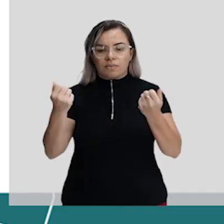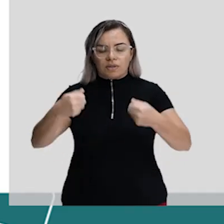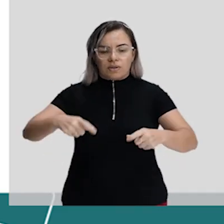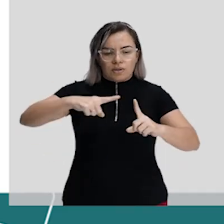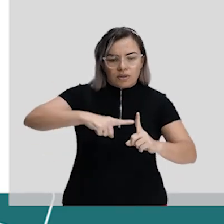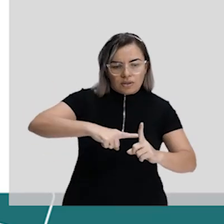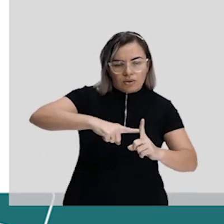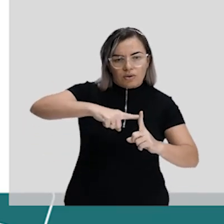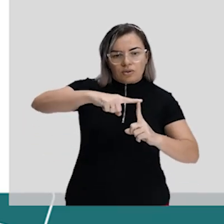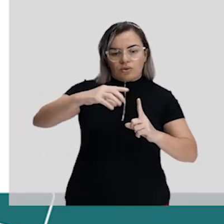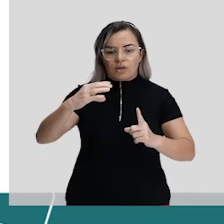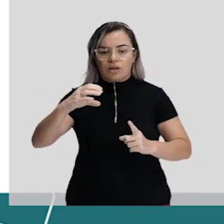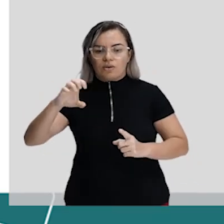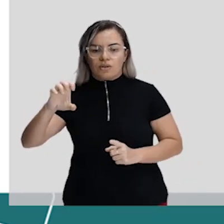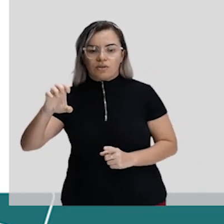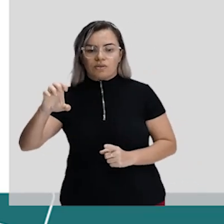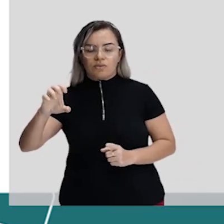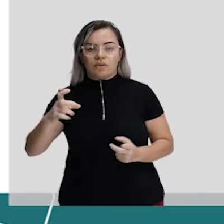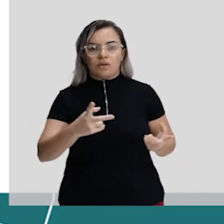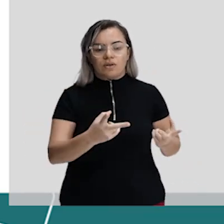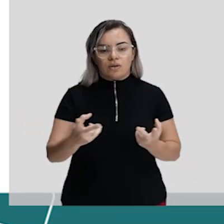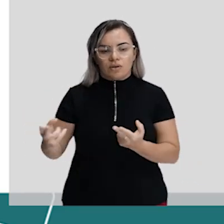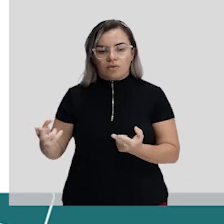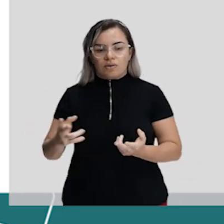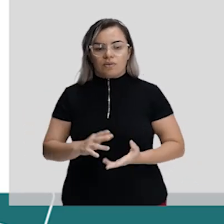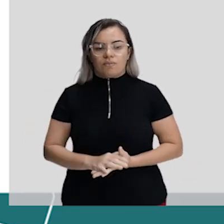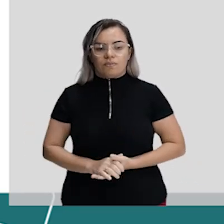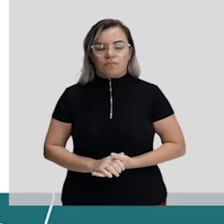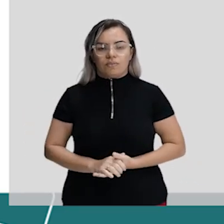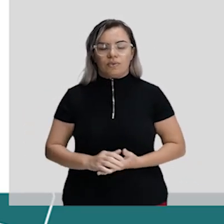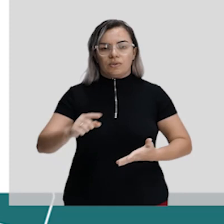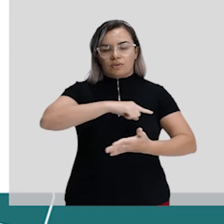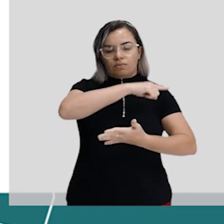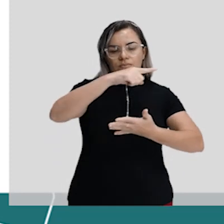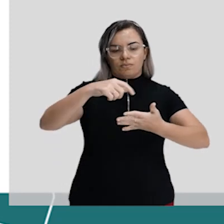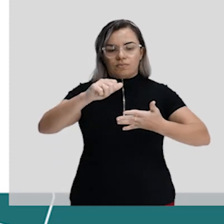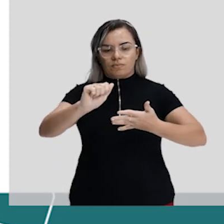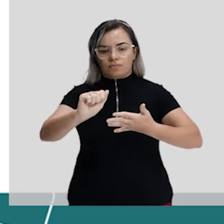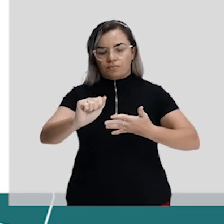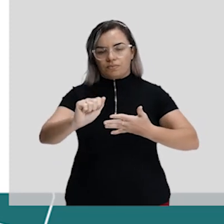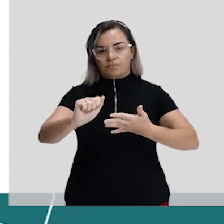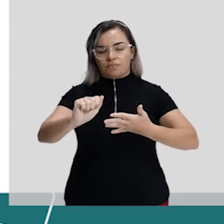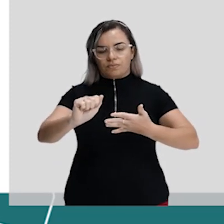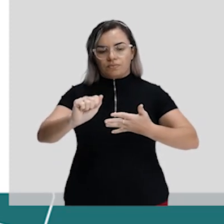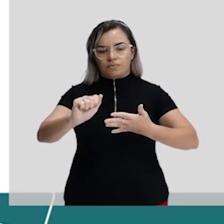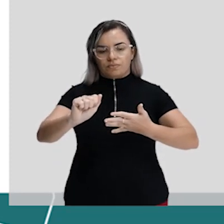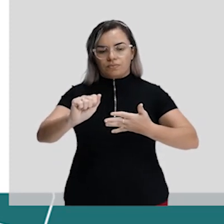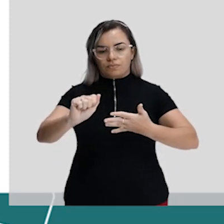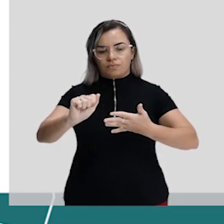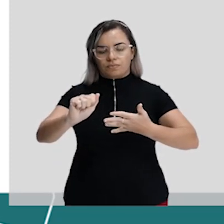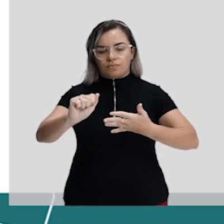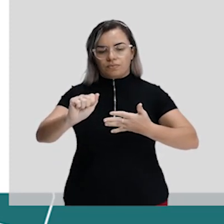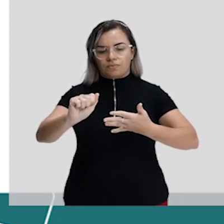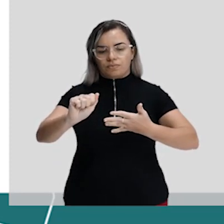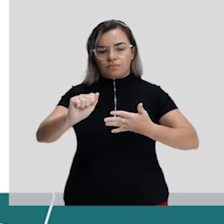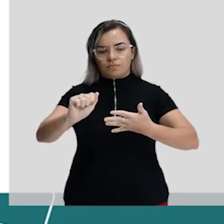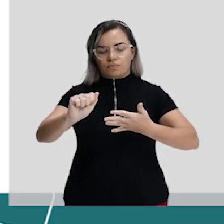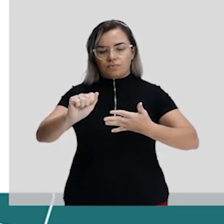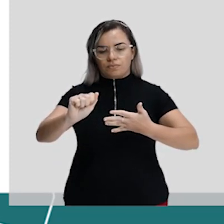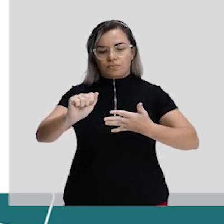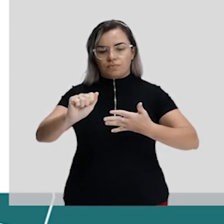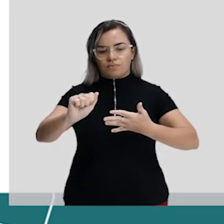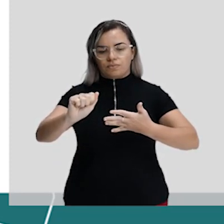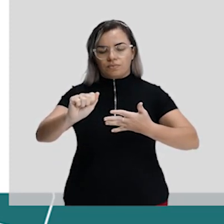específico valem respectivamente, né? Aí tem as opções, né? Letra A, 8, capacidade